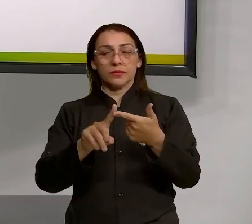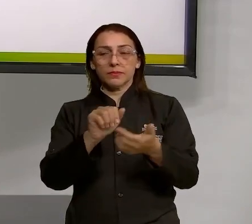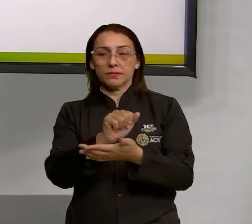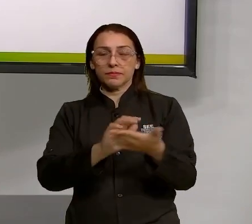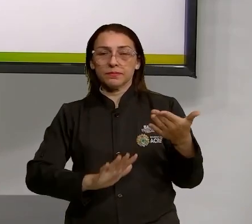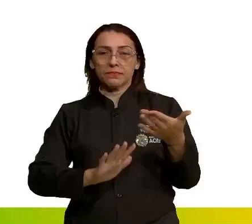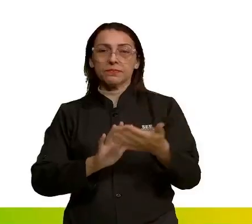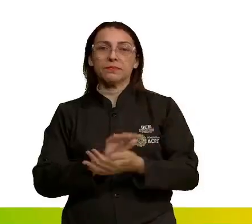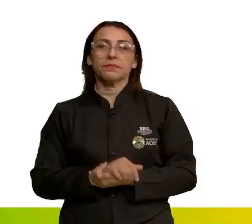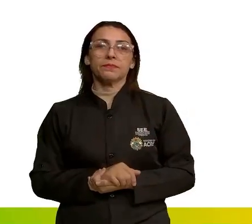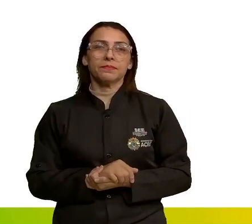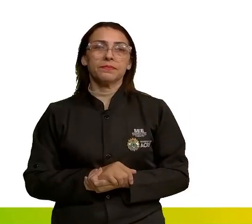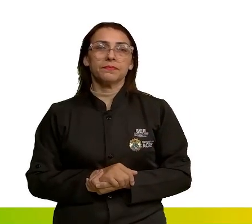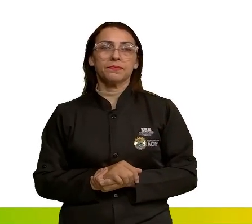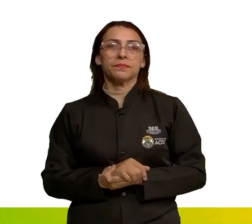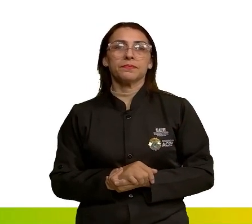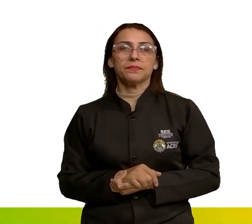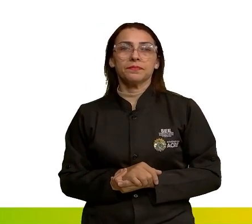à segunda.